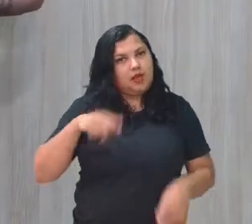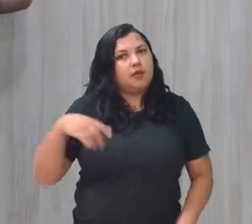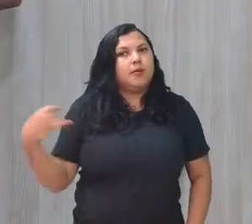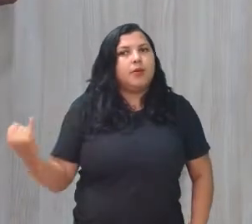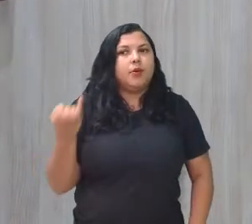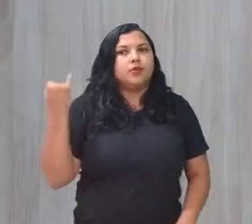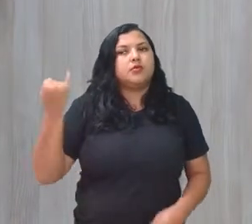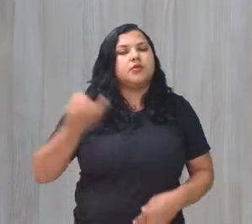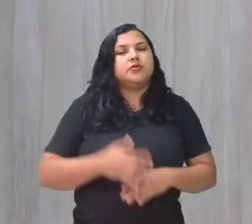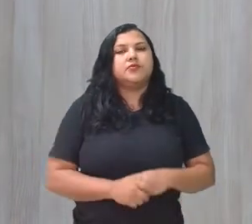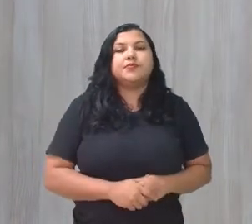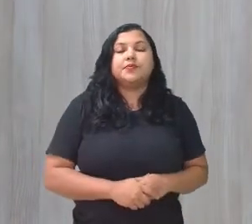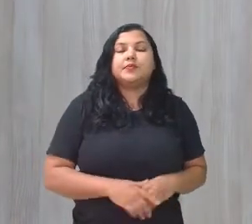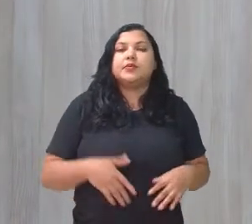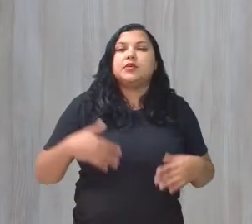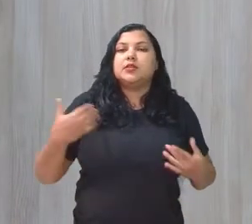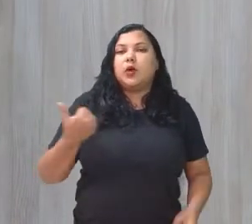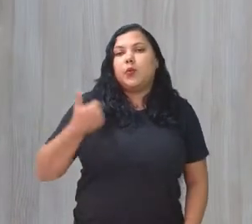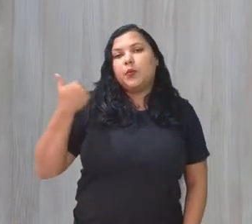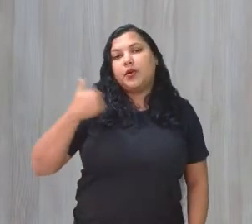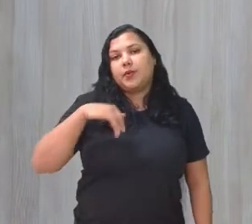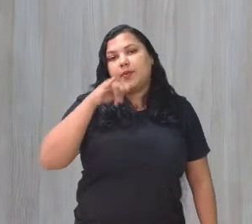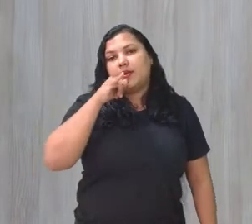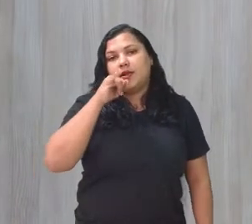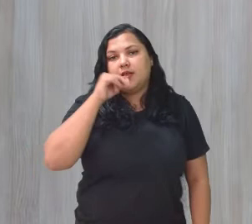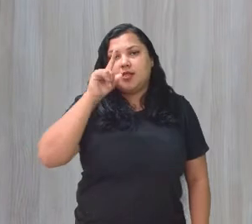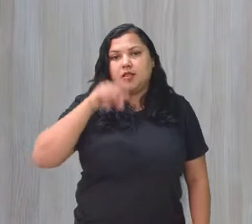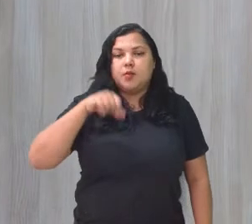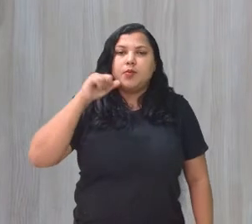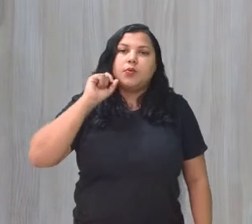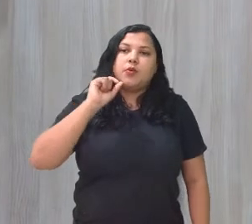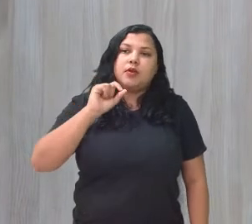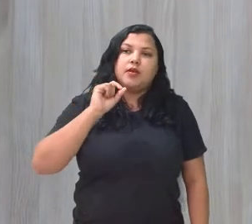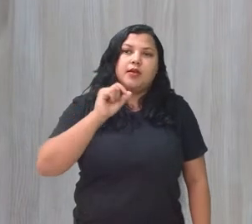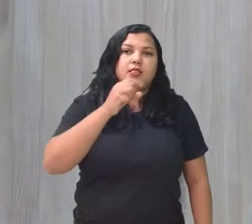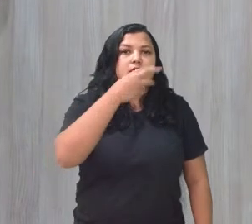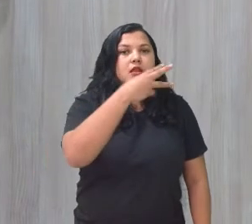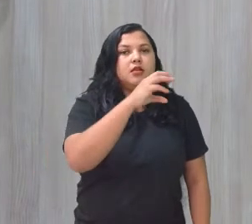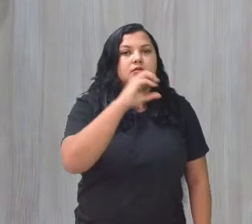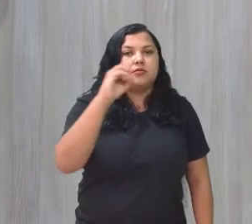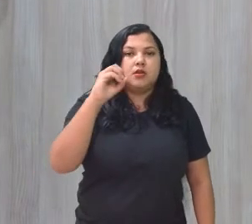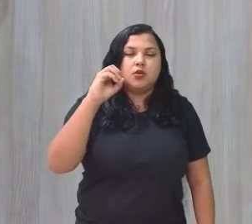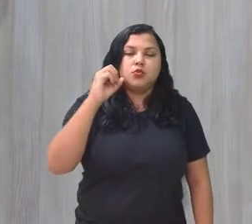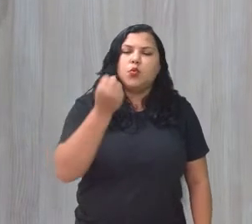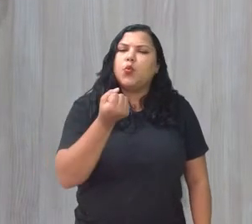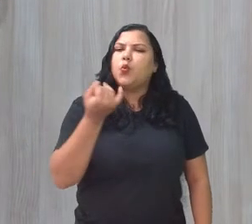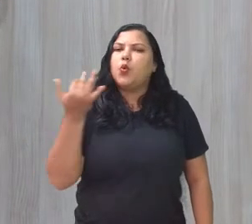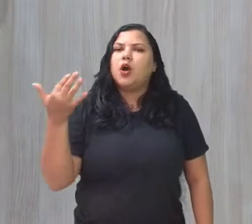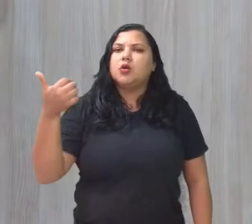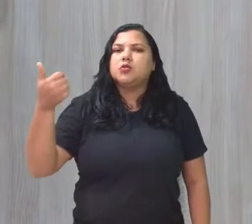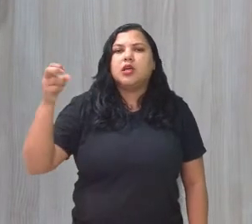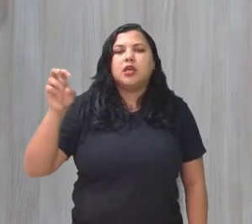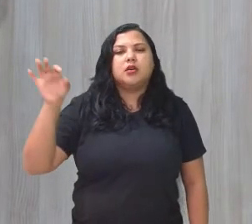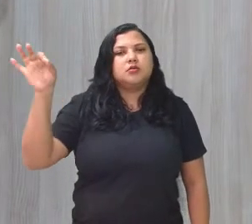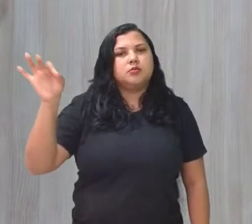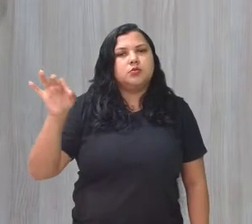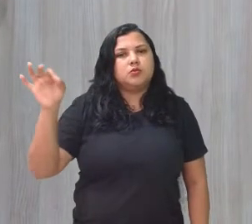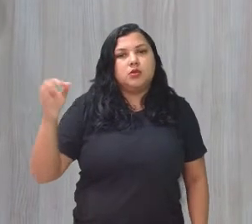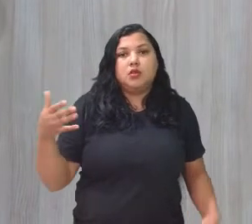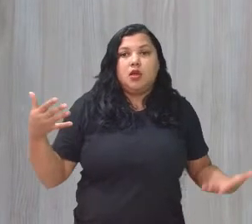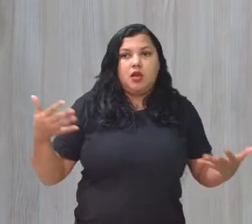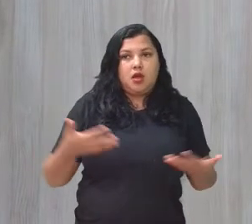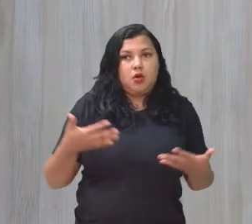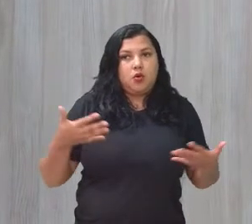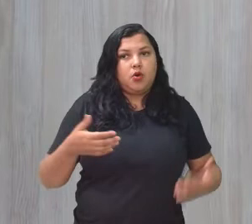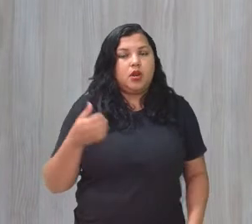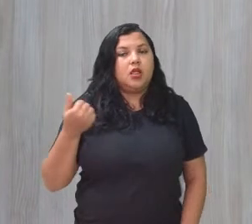E vamos lá, né? Aquele primeiro exemplo era 15% de 300. Agora a gente vai fazer 12% de 600